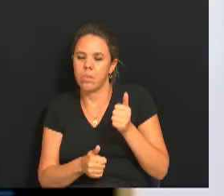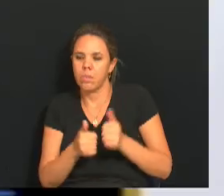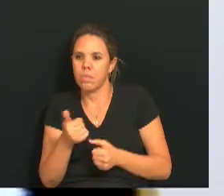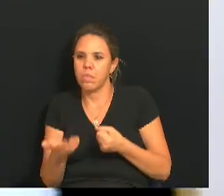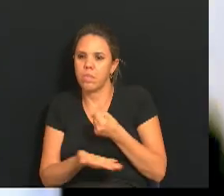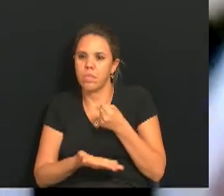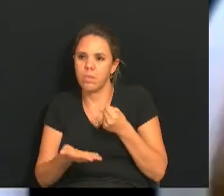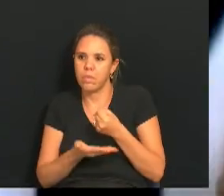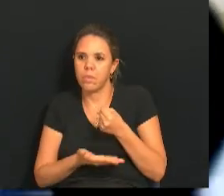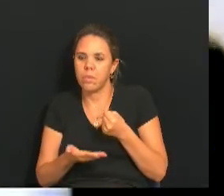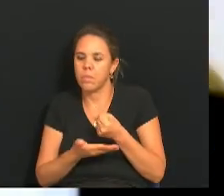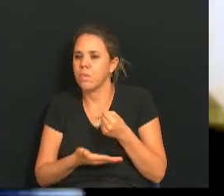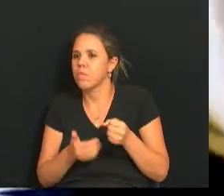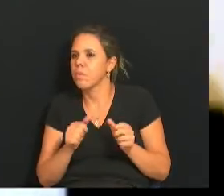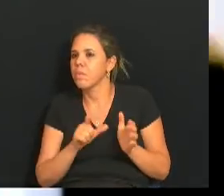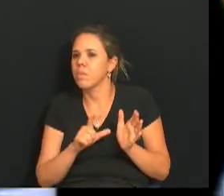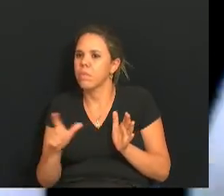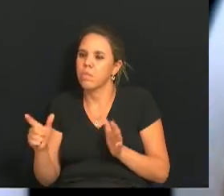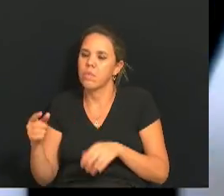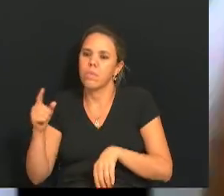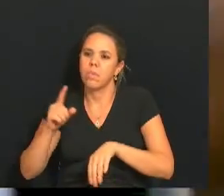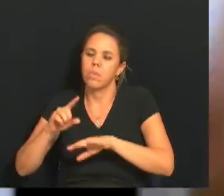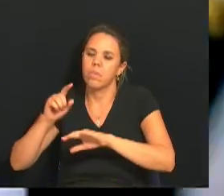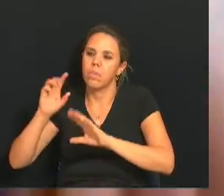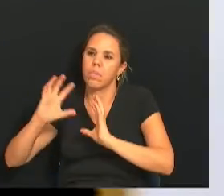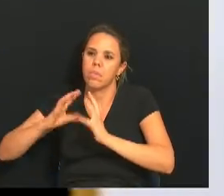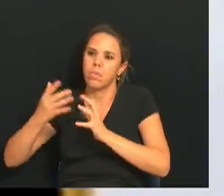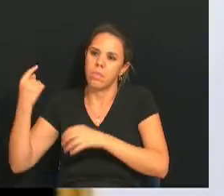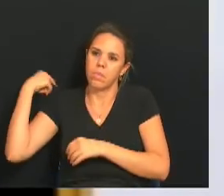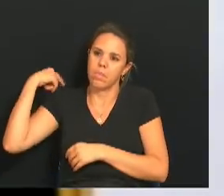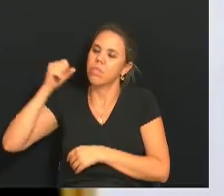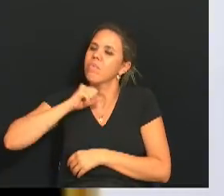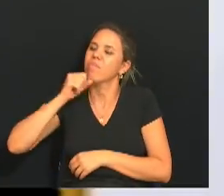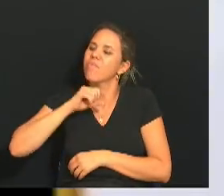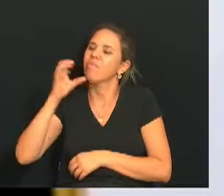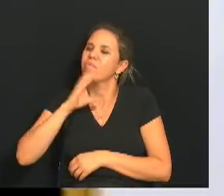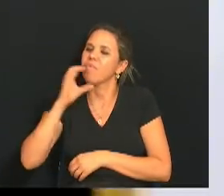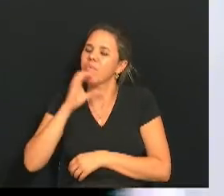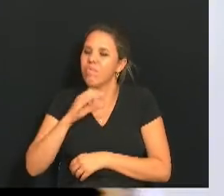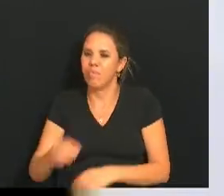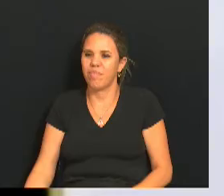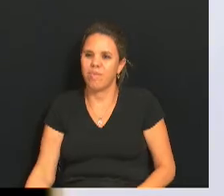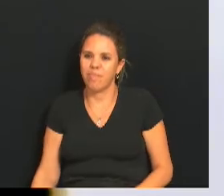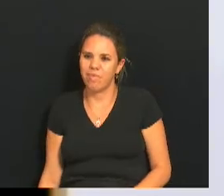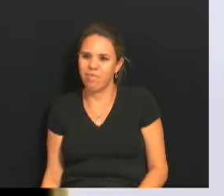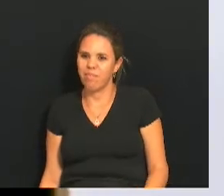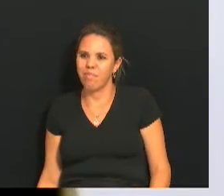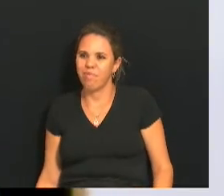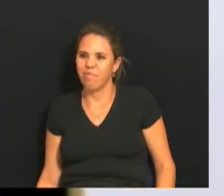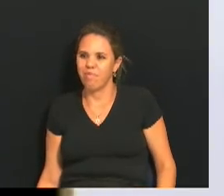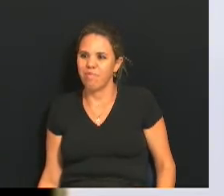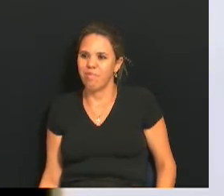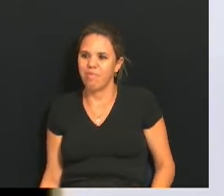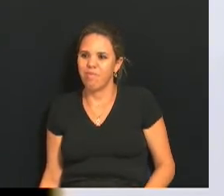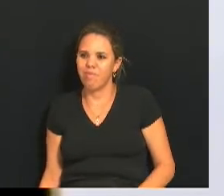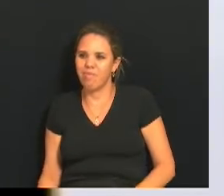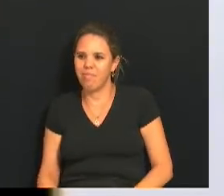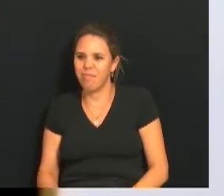lá em lateral. Tomo bola nas costas porque estou velho para correr atrás do atacante. Foi isso que